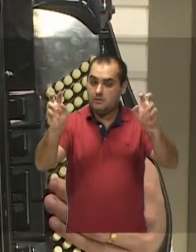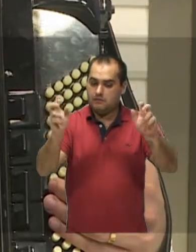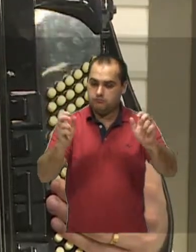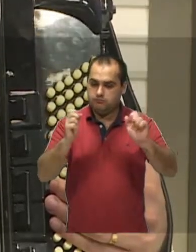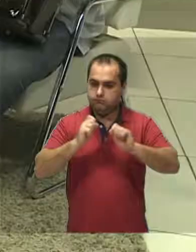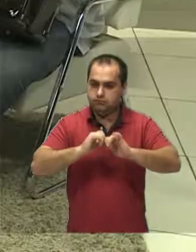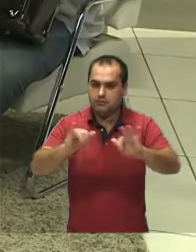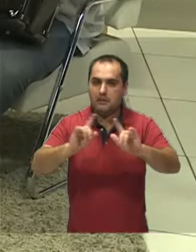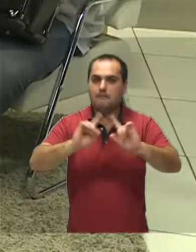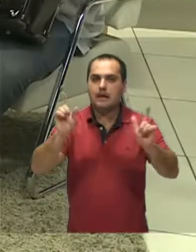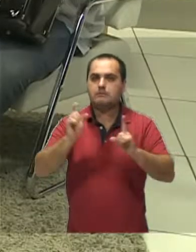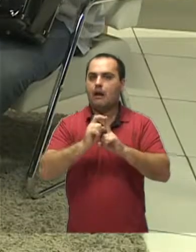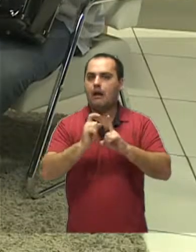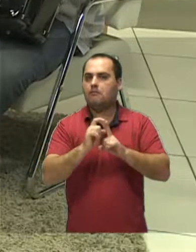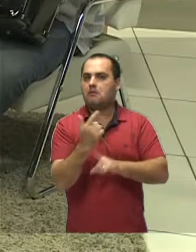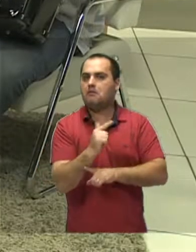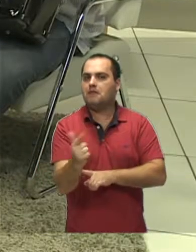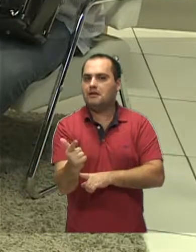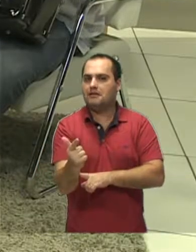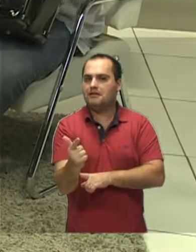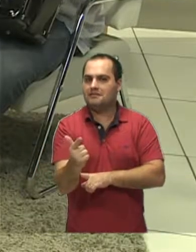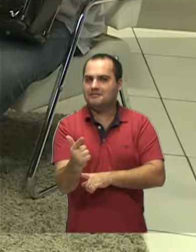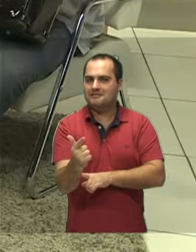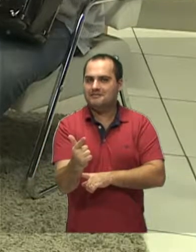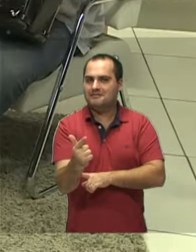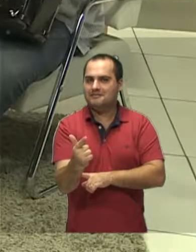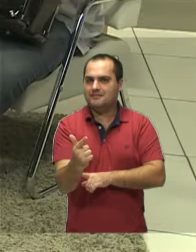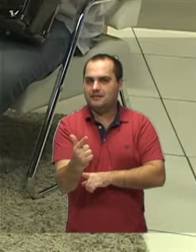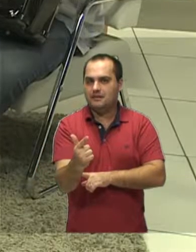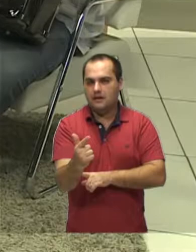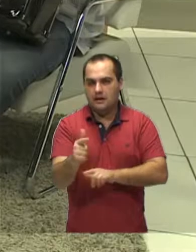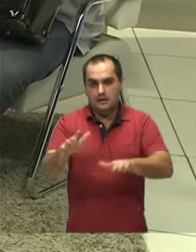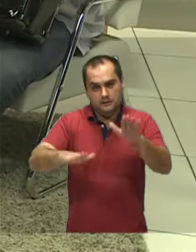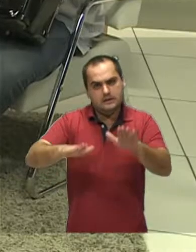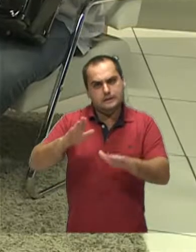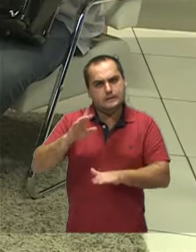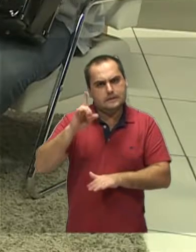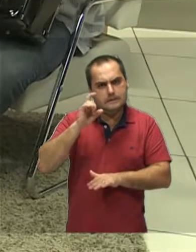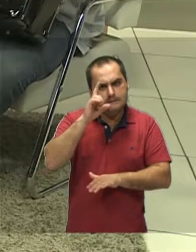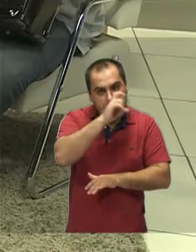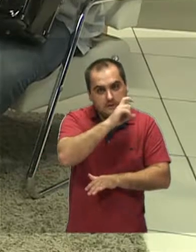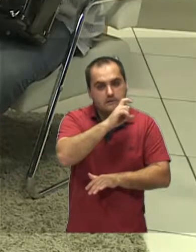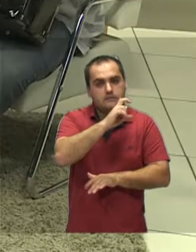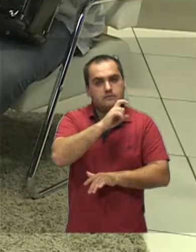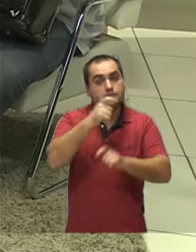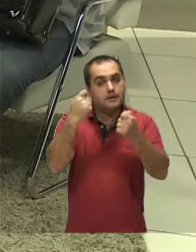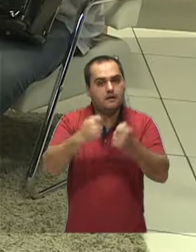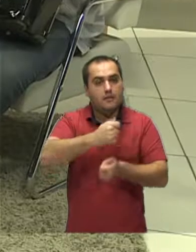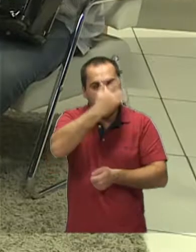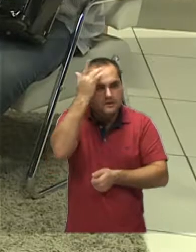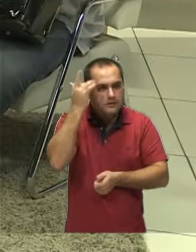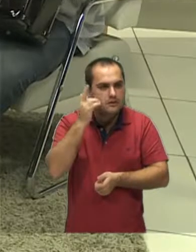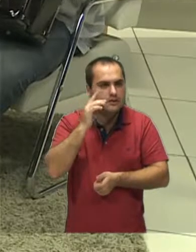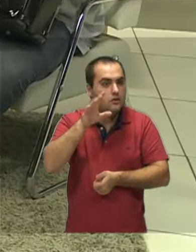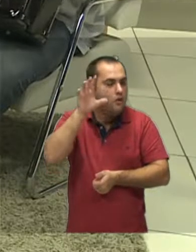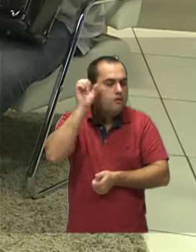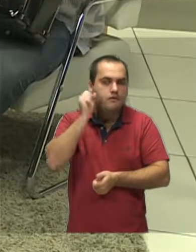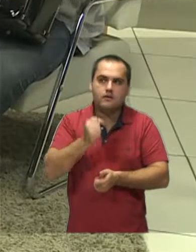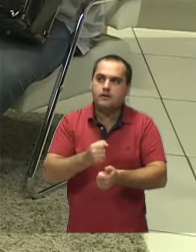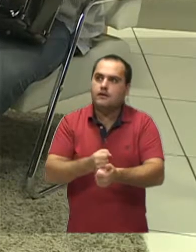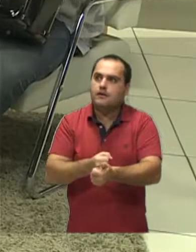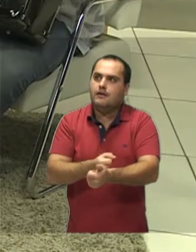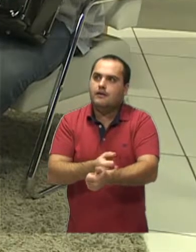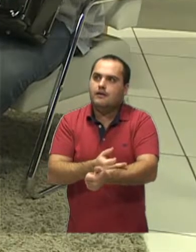mas sem dar a letra, né? O que compromete e que dificulta um pouquinho também o trabalho, né? Você tem que emocionar, mas sem estar